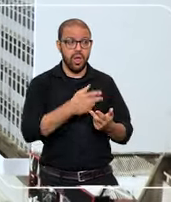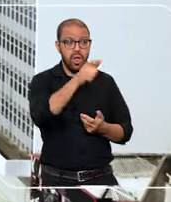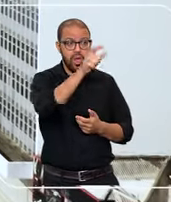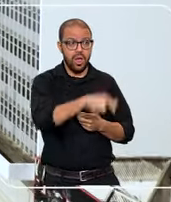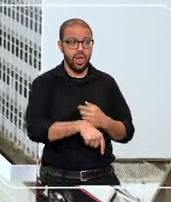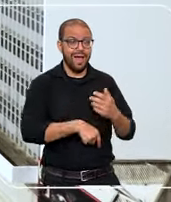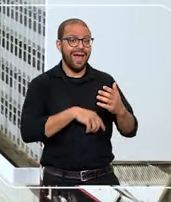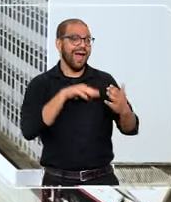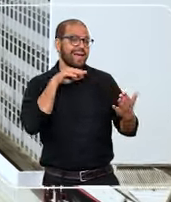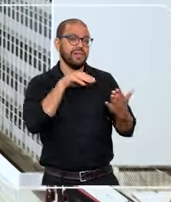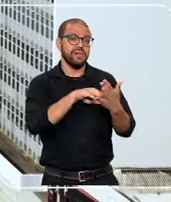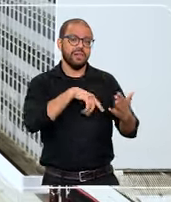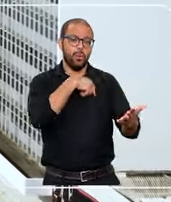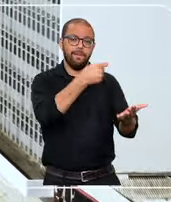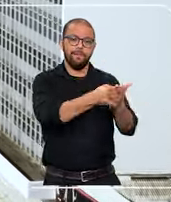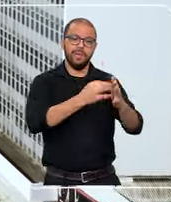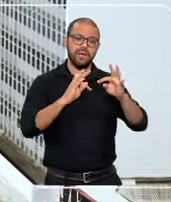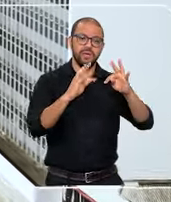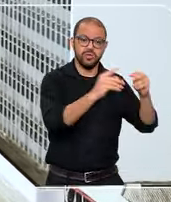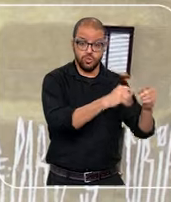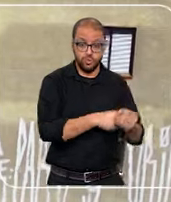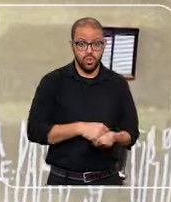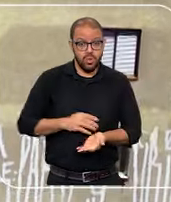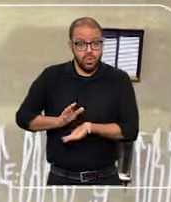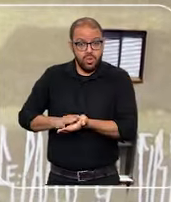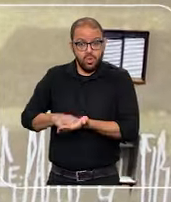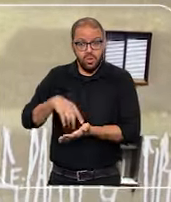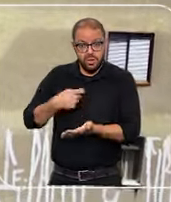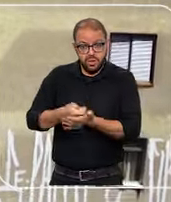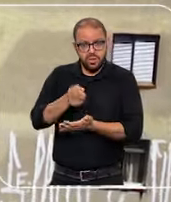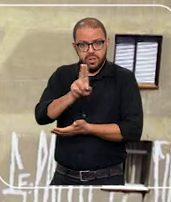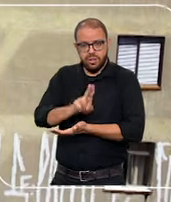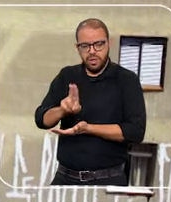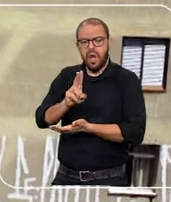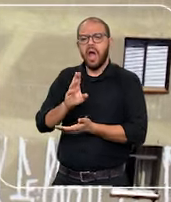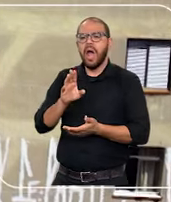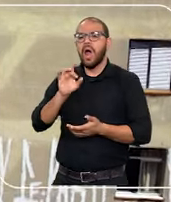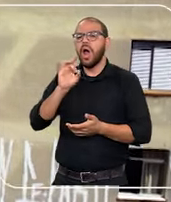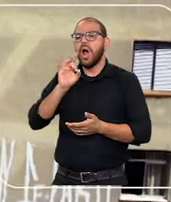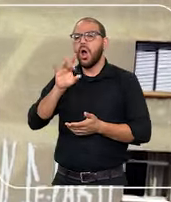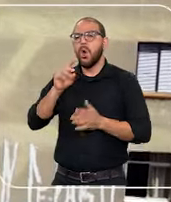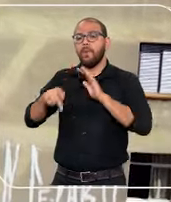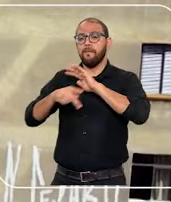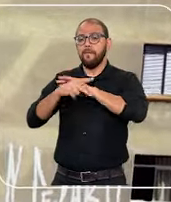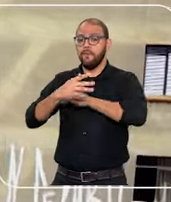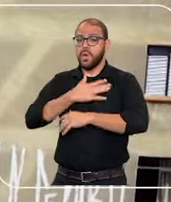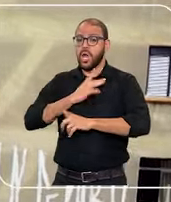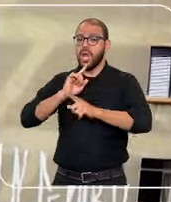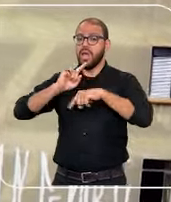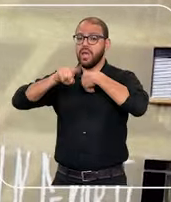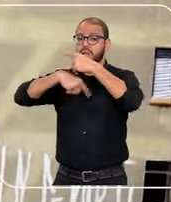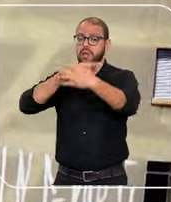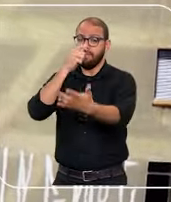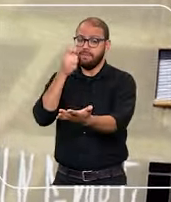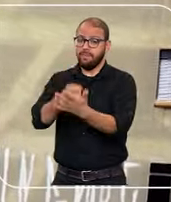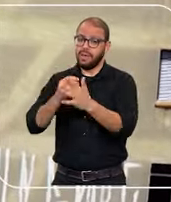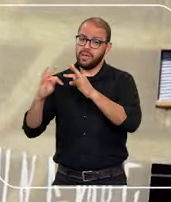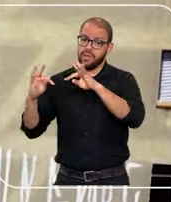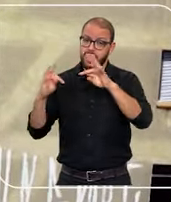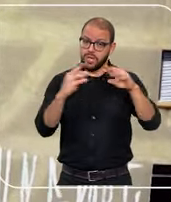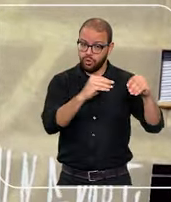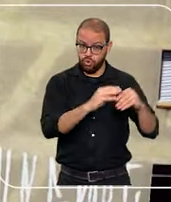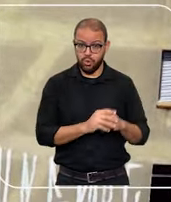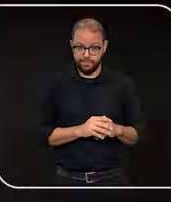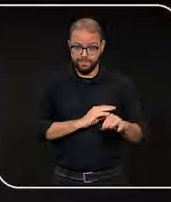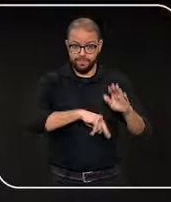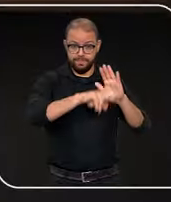propriedade do bem ao credor até a quitação da dívida. O devedor continua a usar o bem, mas só volta a ser o proprietário após o pagamento